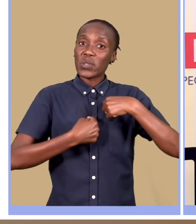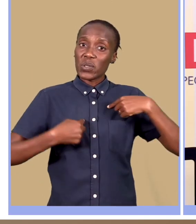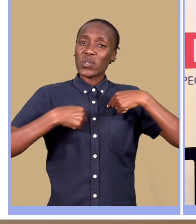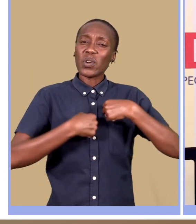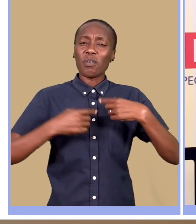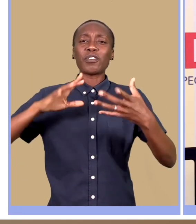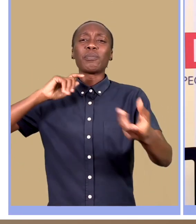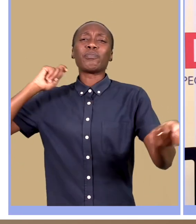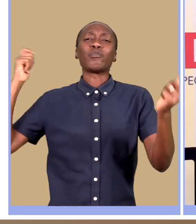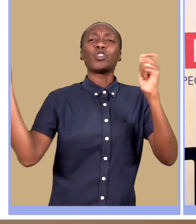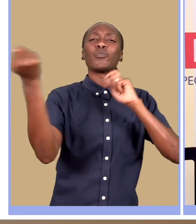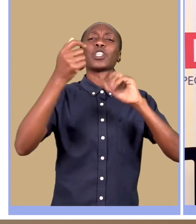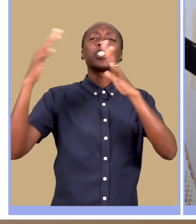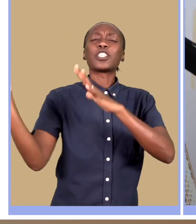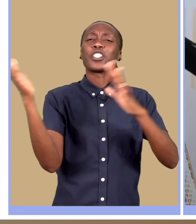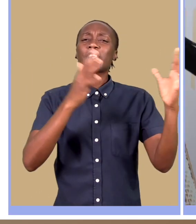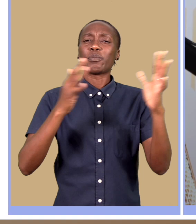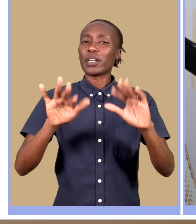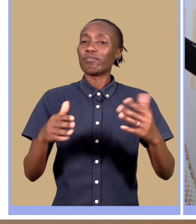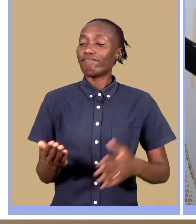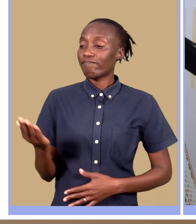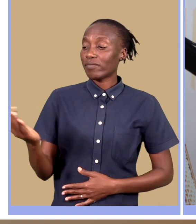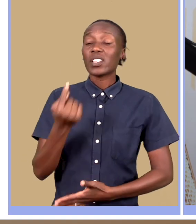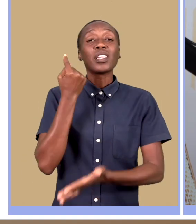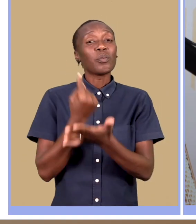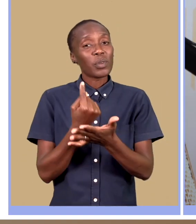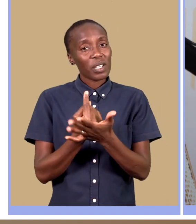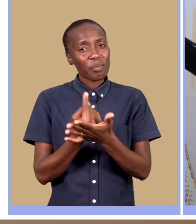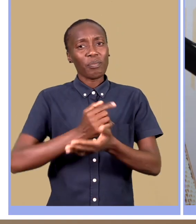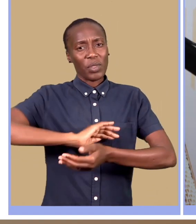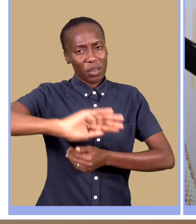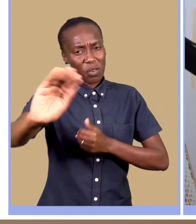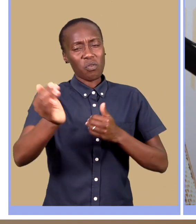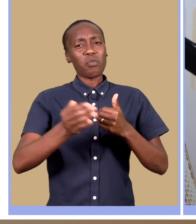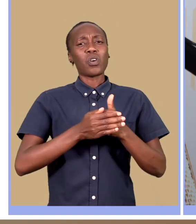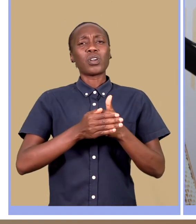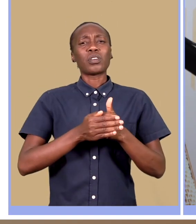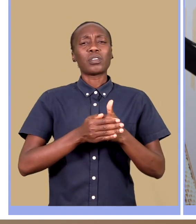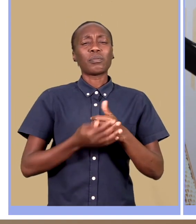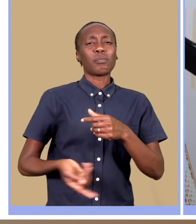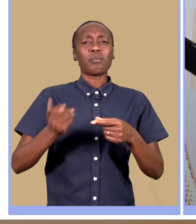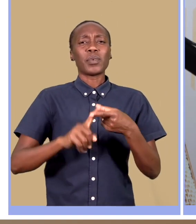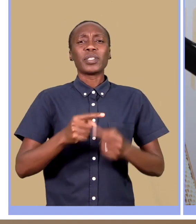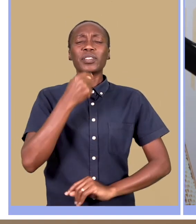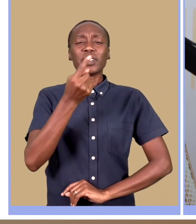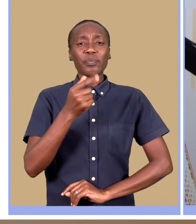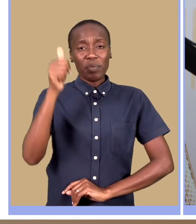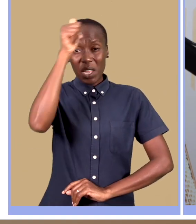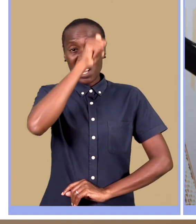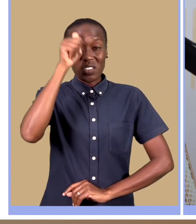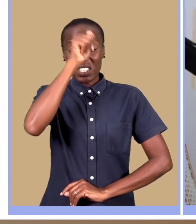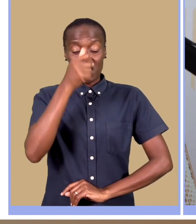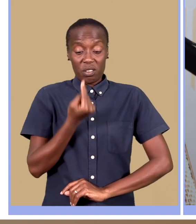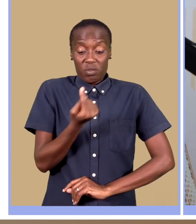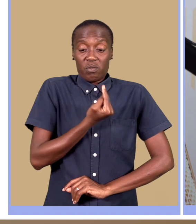uma vez, repito, de mudanças climáticas. Seria fundamental e volto a dizer, a academia não